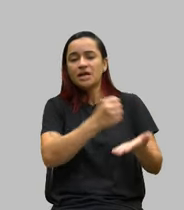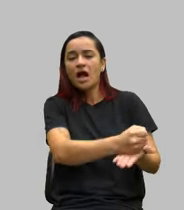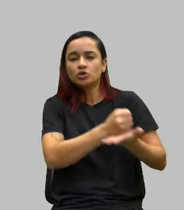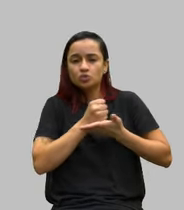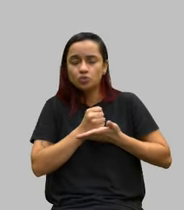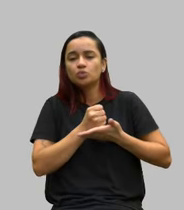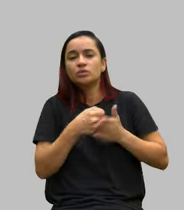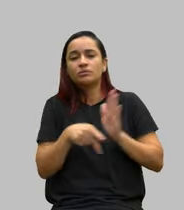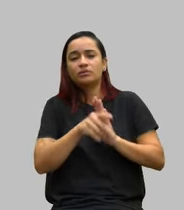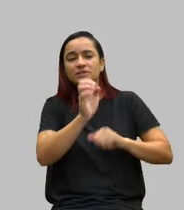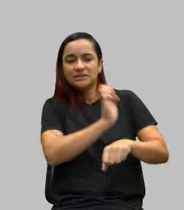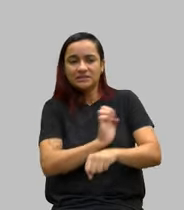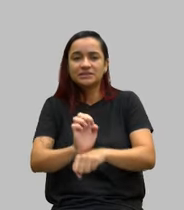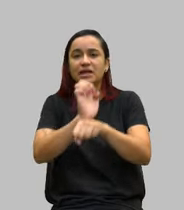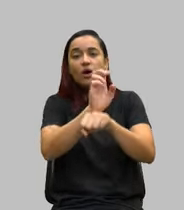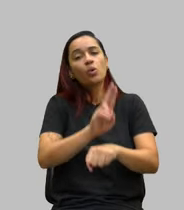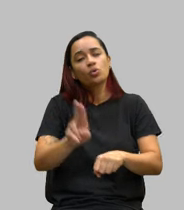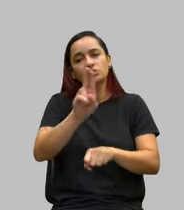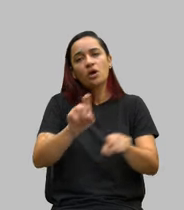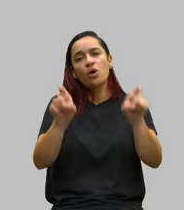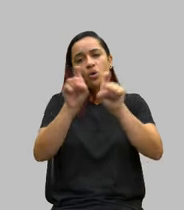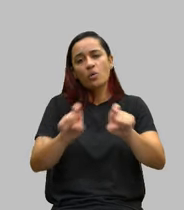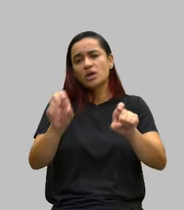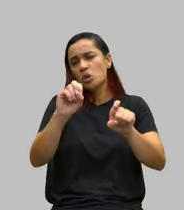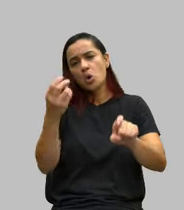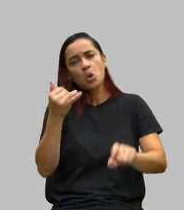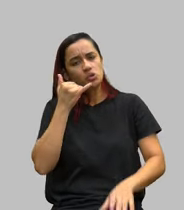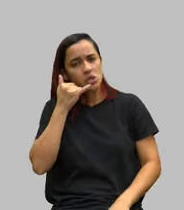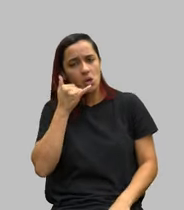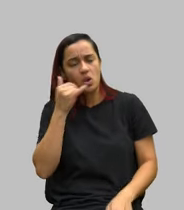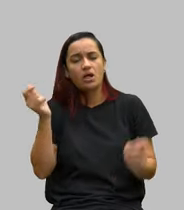Estado através de computadores através de telefones